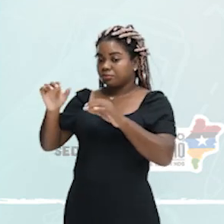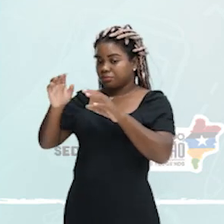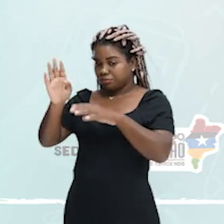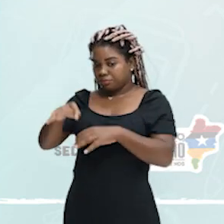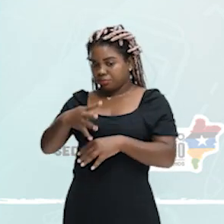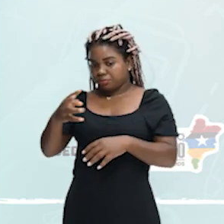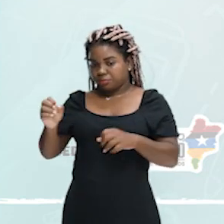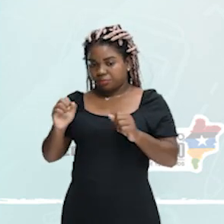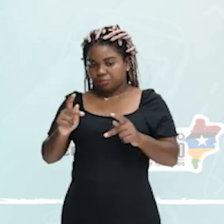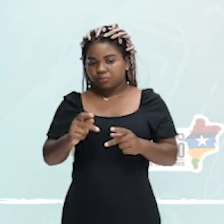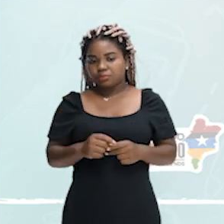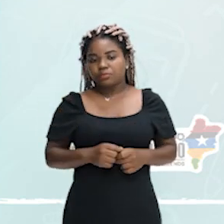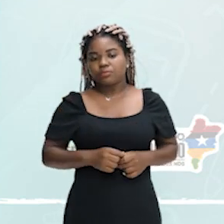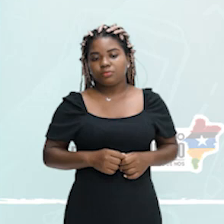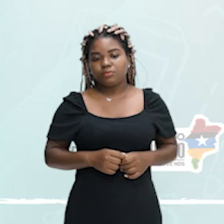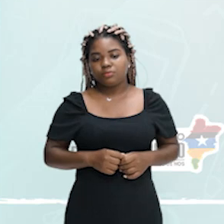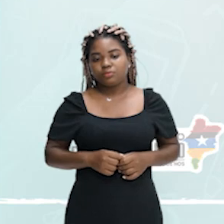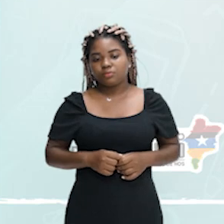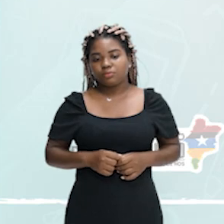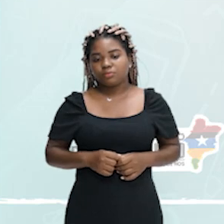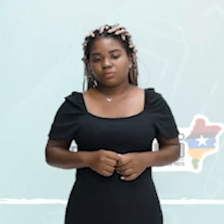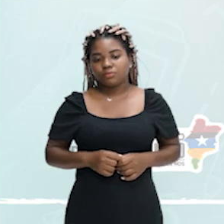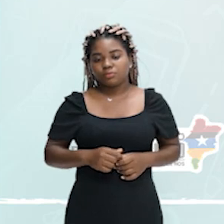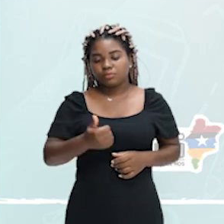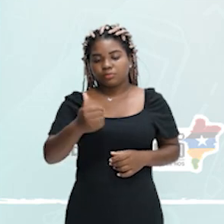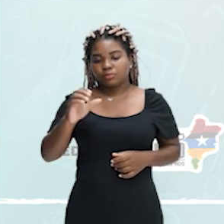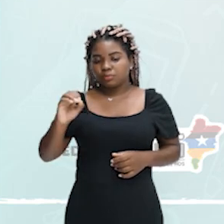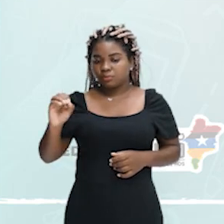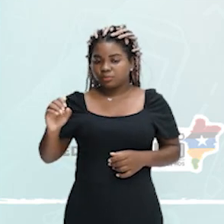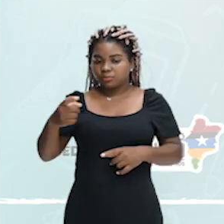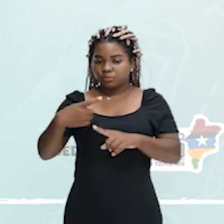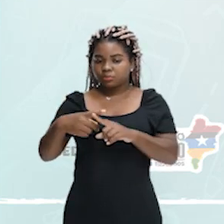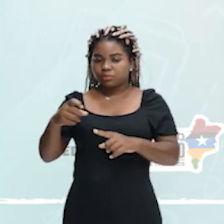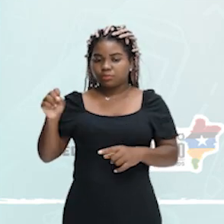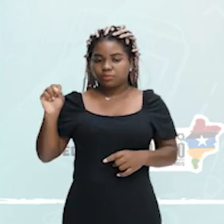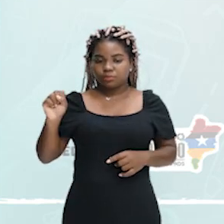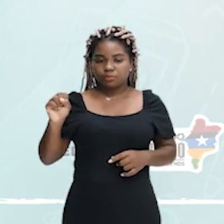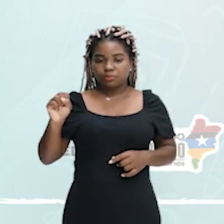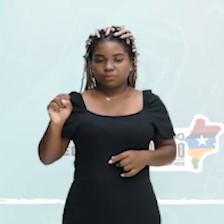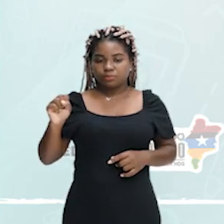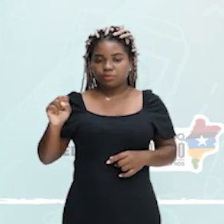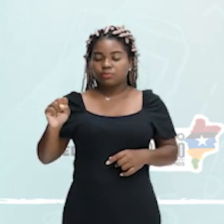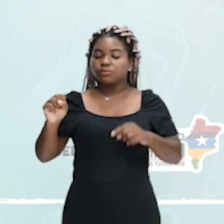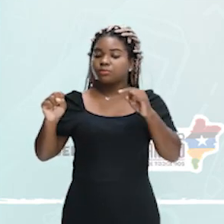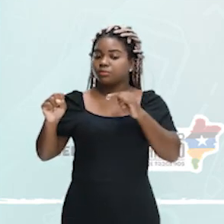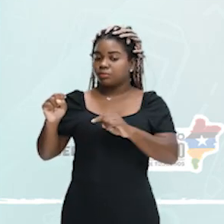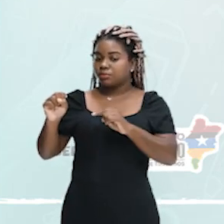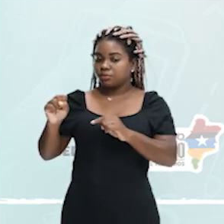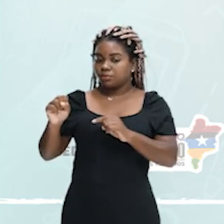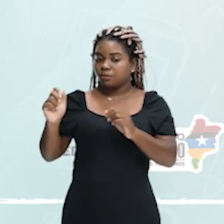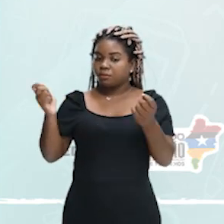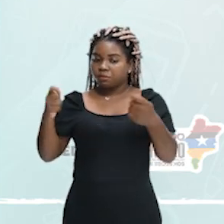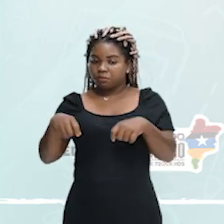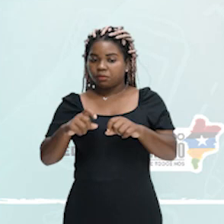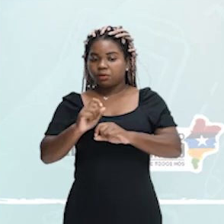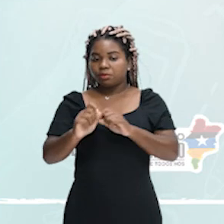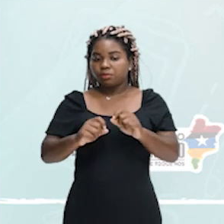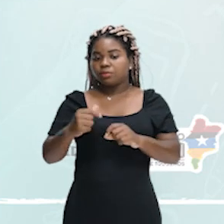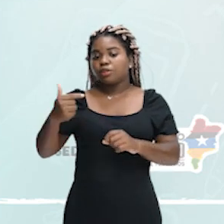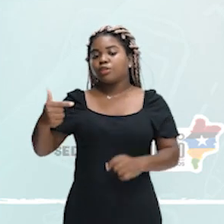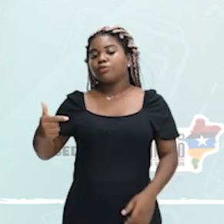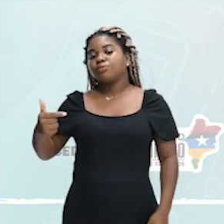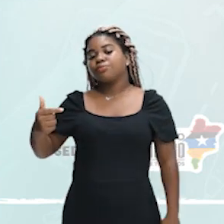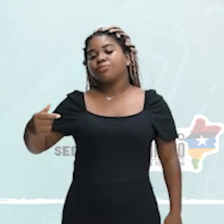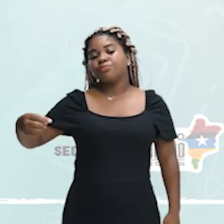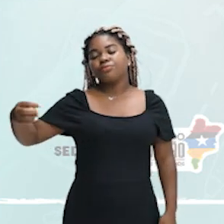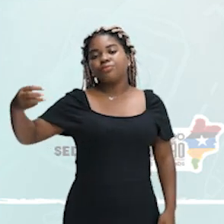Tá bom? Então, 800. Eu vou fazer o 100 vezes 8. Esse 8 eu posso escrever também